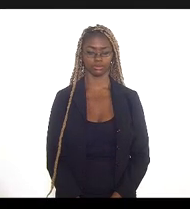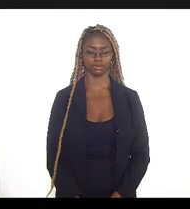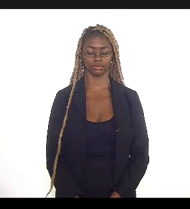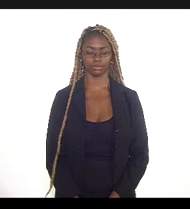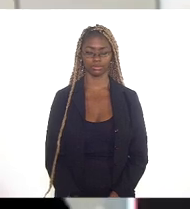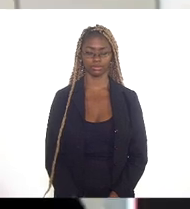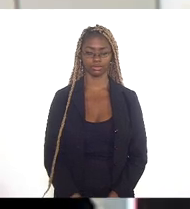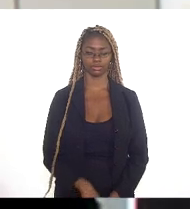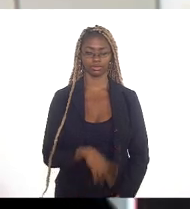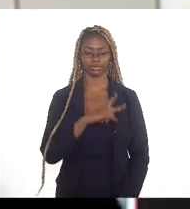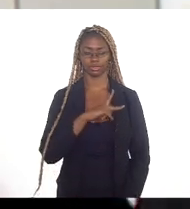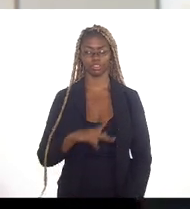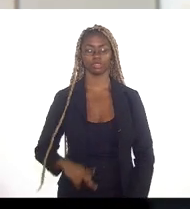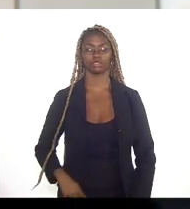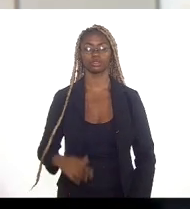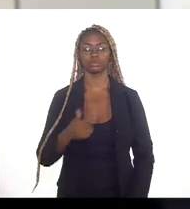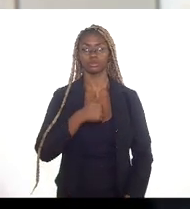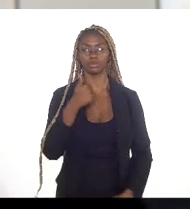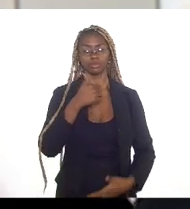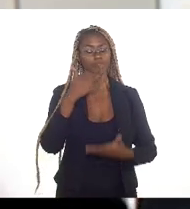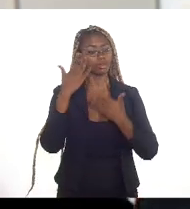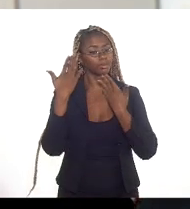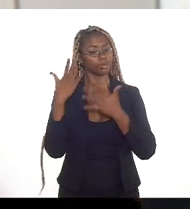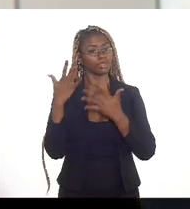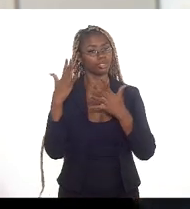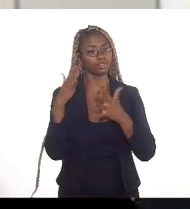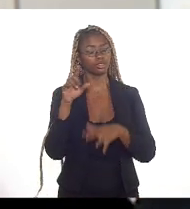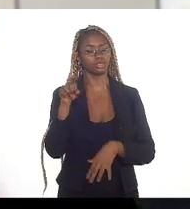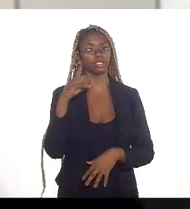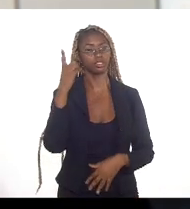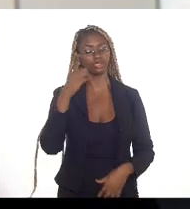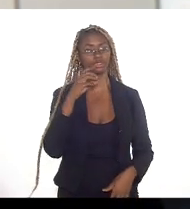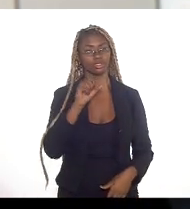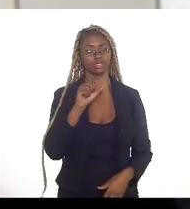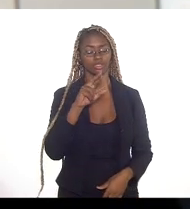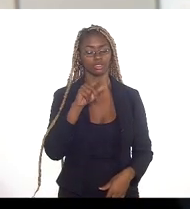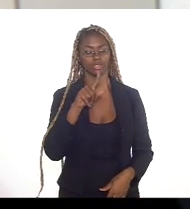Presidente, em primeiro lugar, parabenizar o deputado Sérgio Fernandes pela preocupação